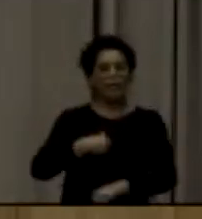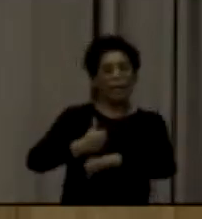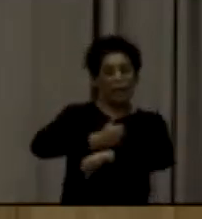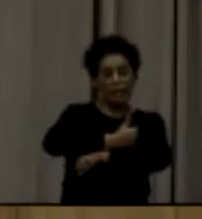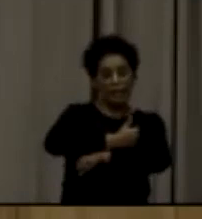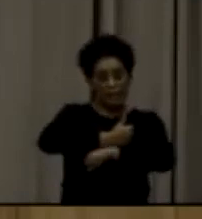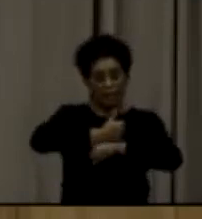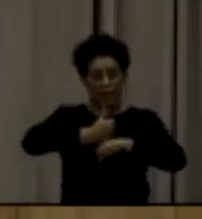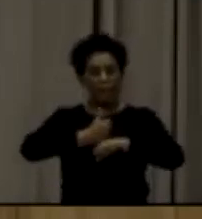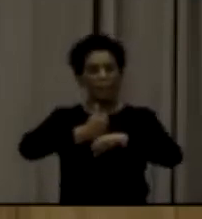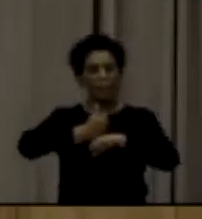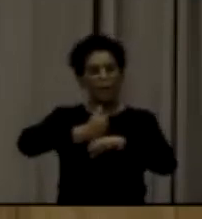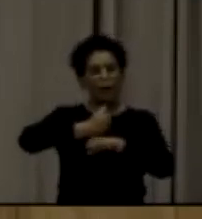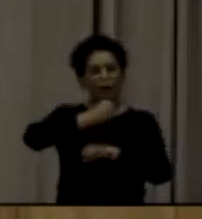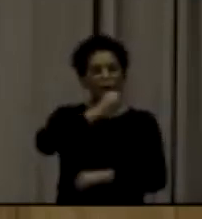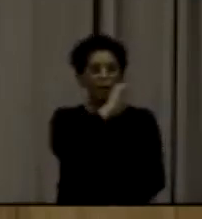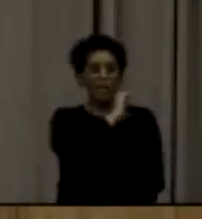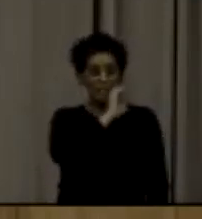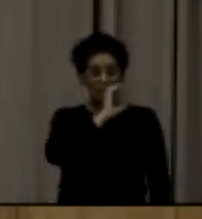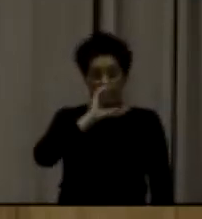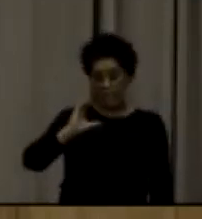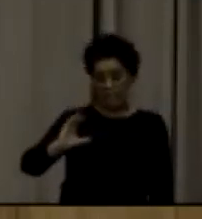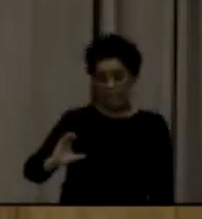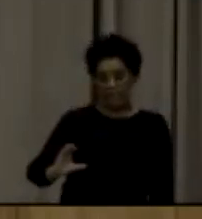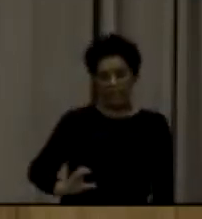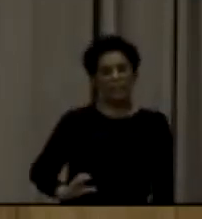moral cristã,